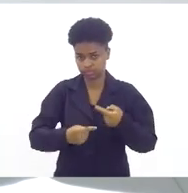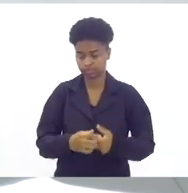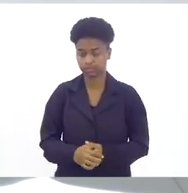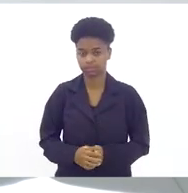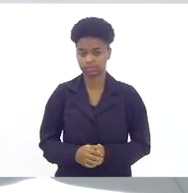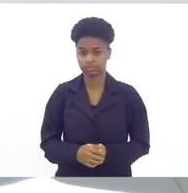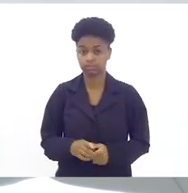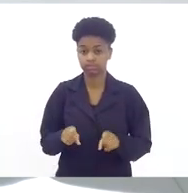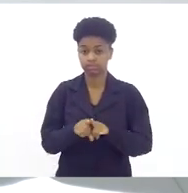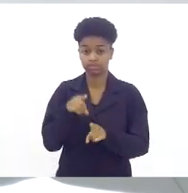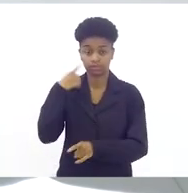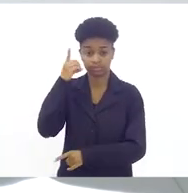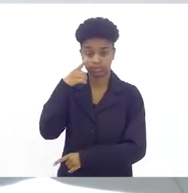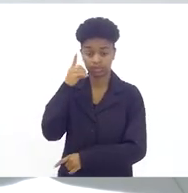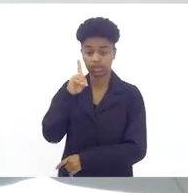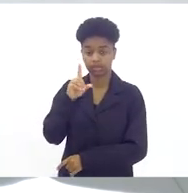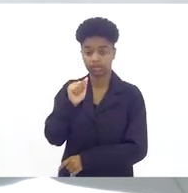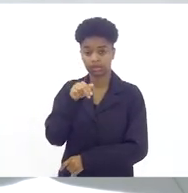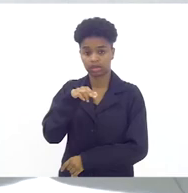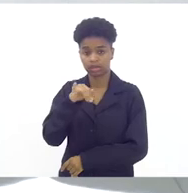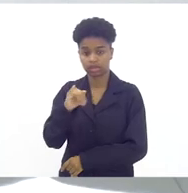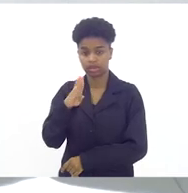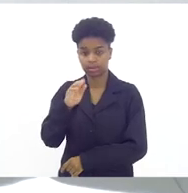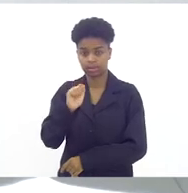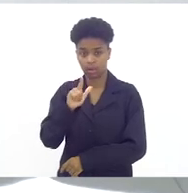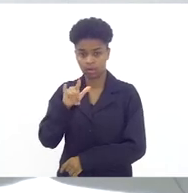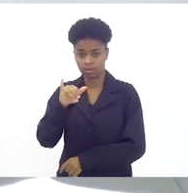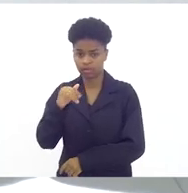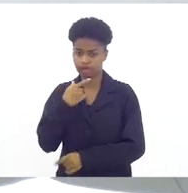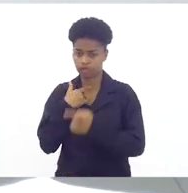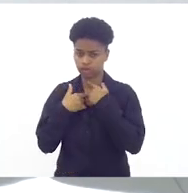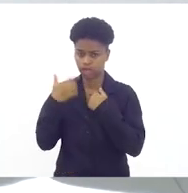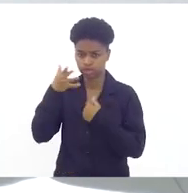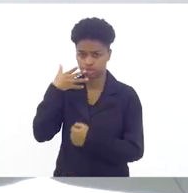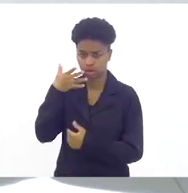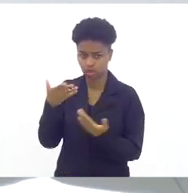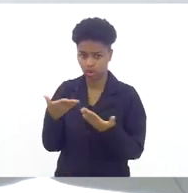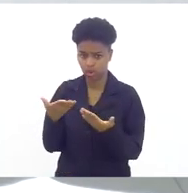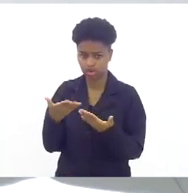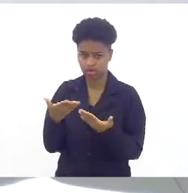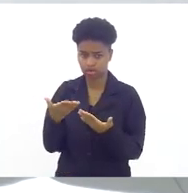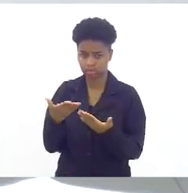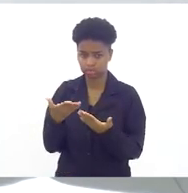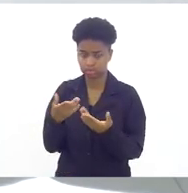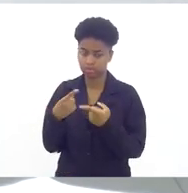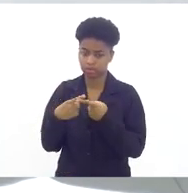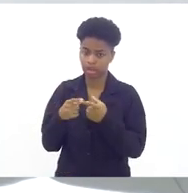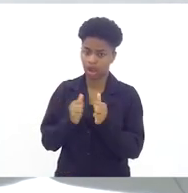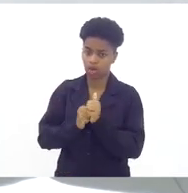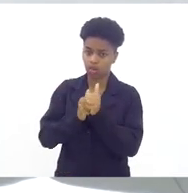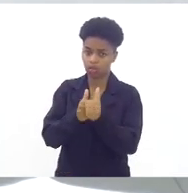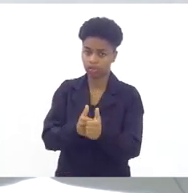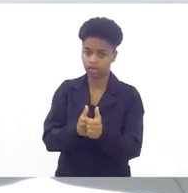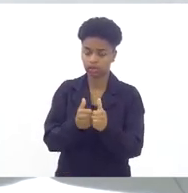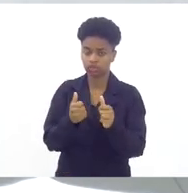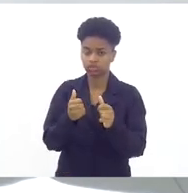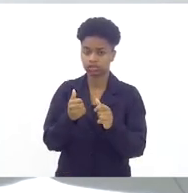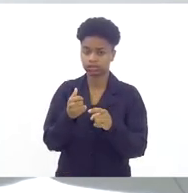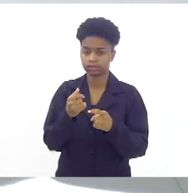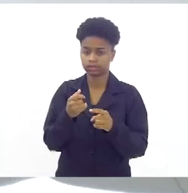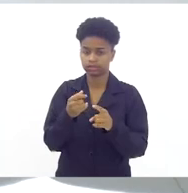deputada quer fazer o uso da palavra ela tá acompanhando a reunião viajou